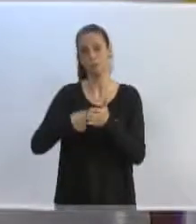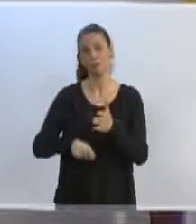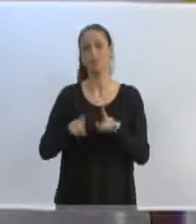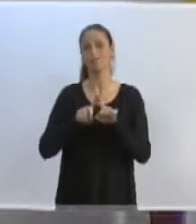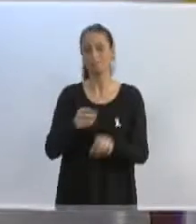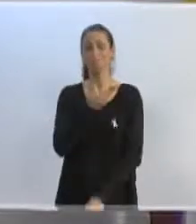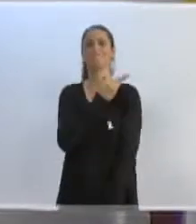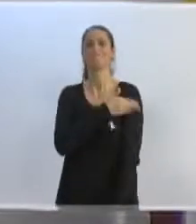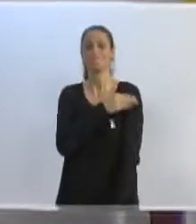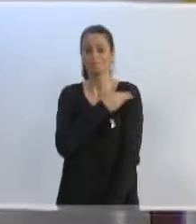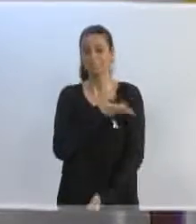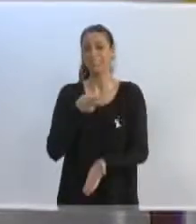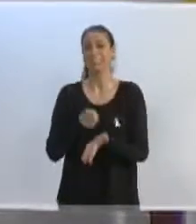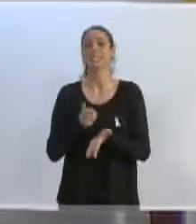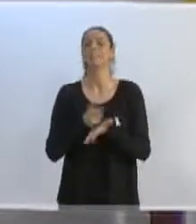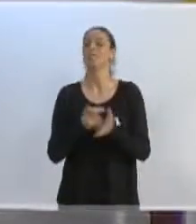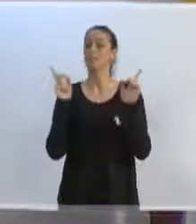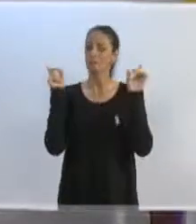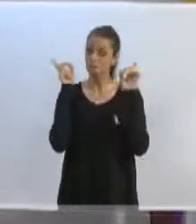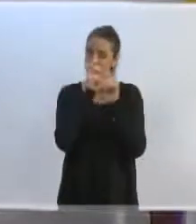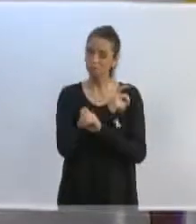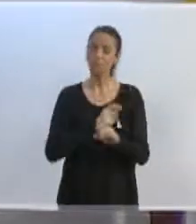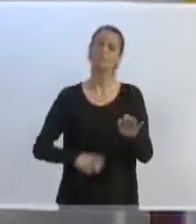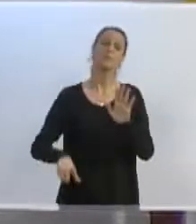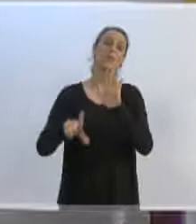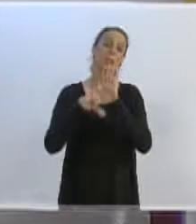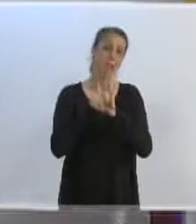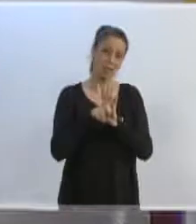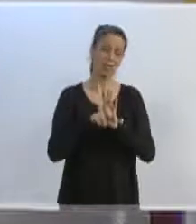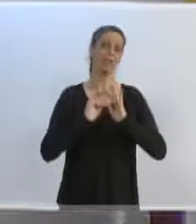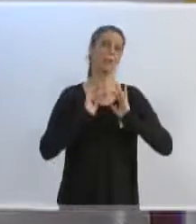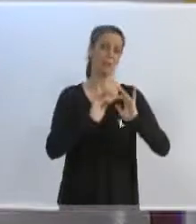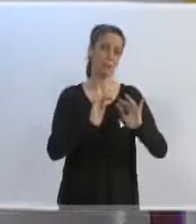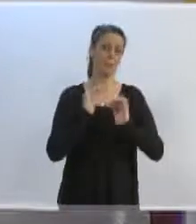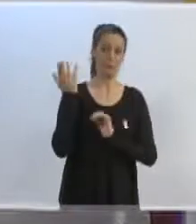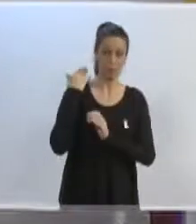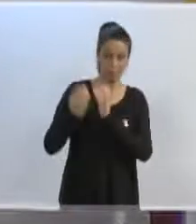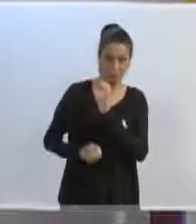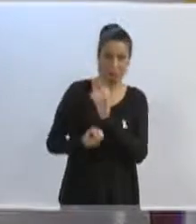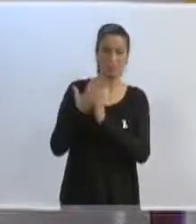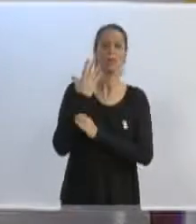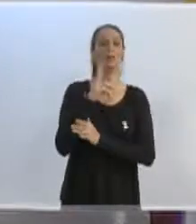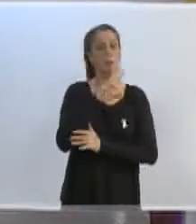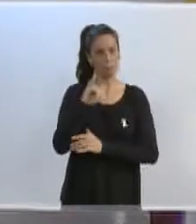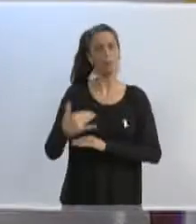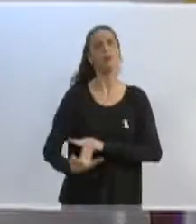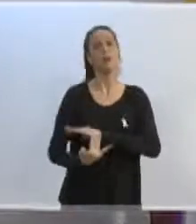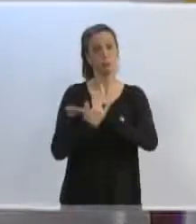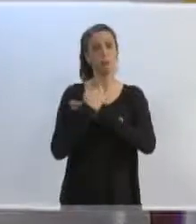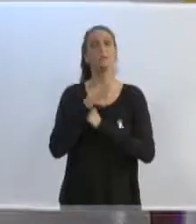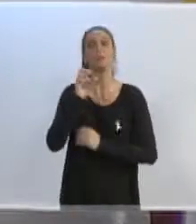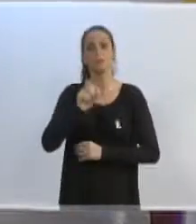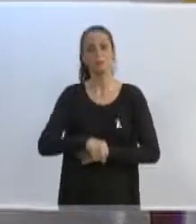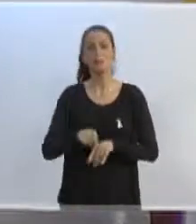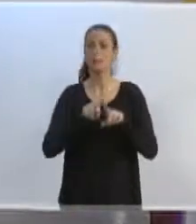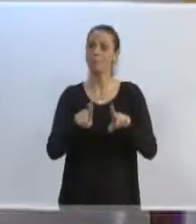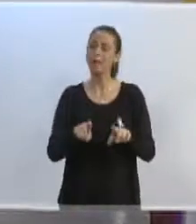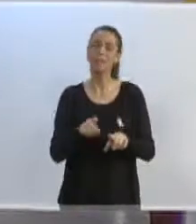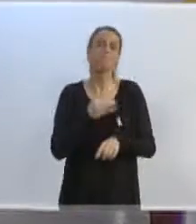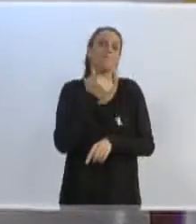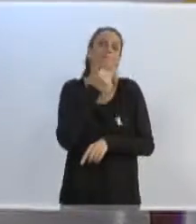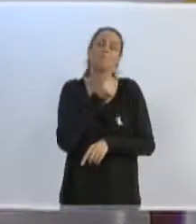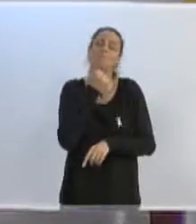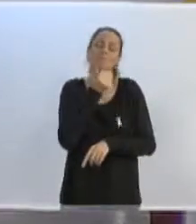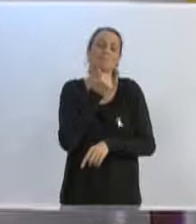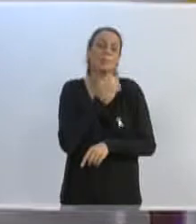muito difícil. A lei do autismo que foi criada vai ajudar muito, mas não vai adiantar